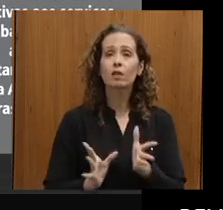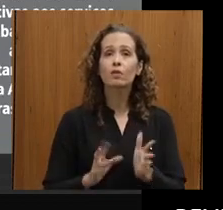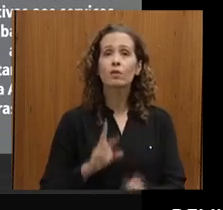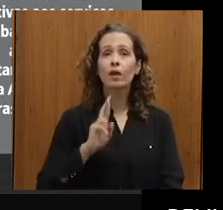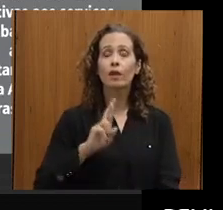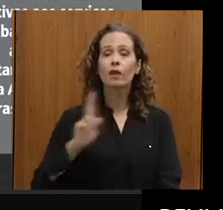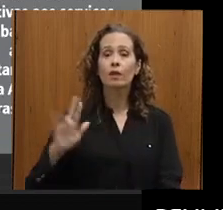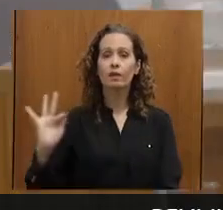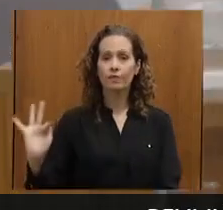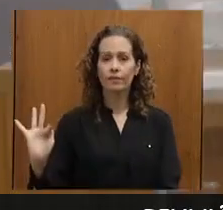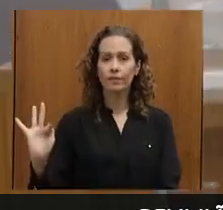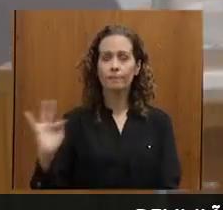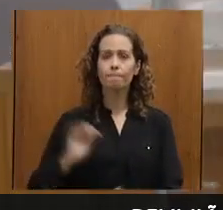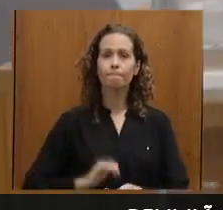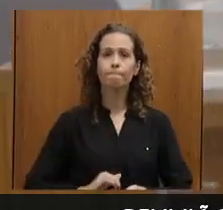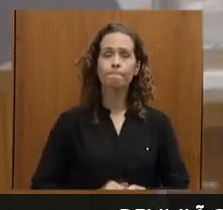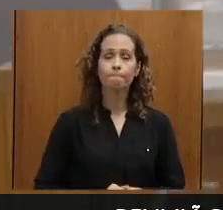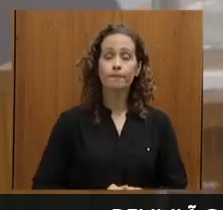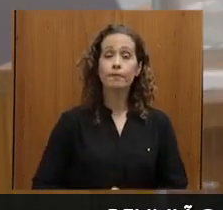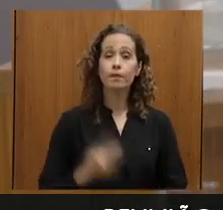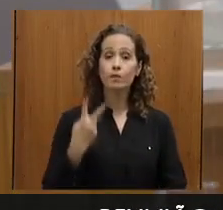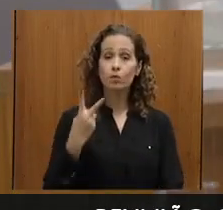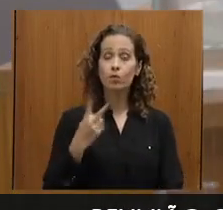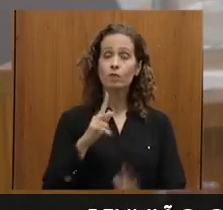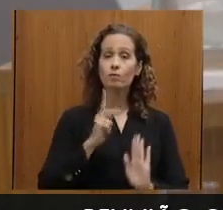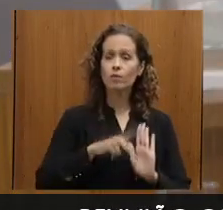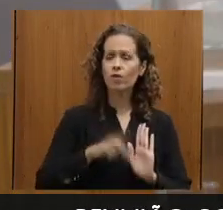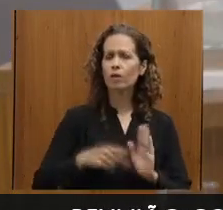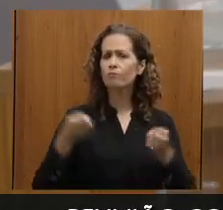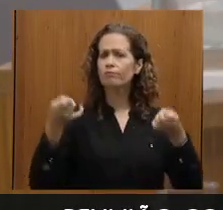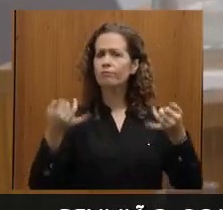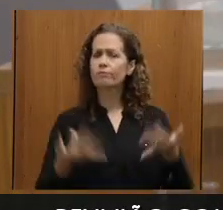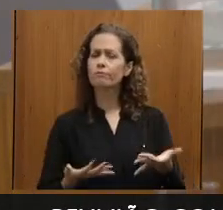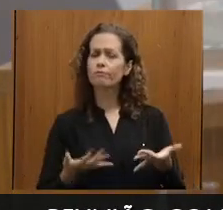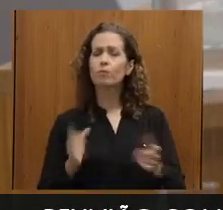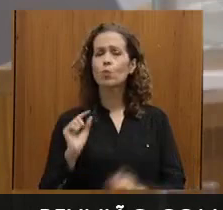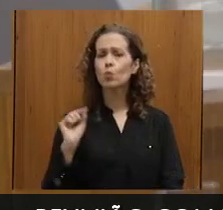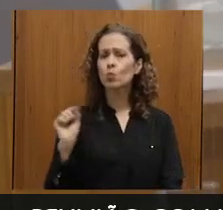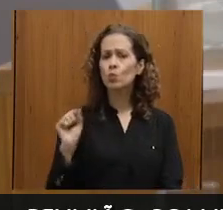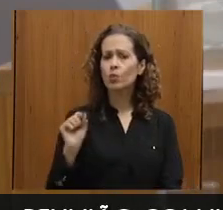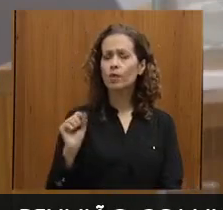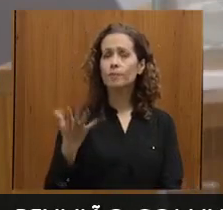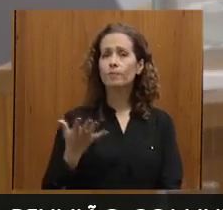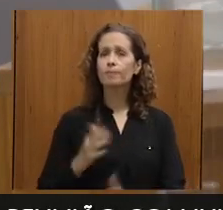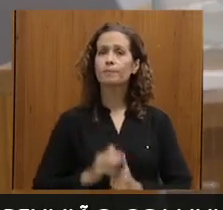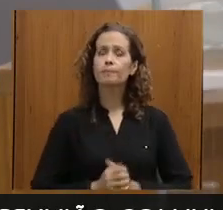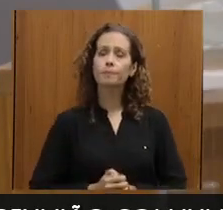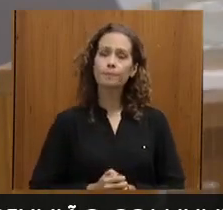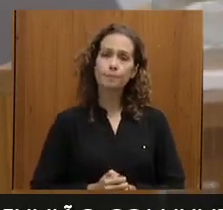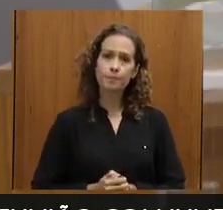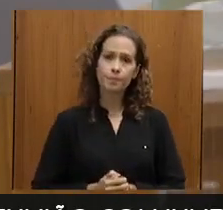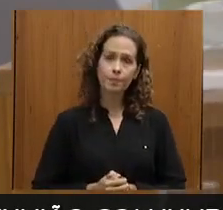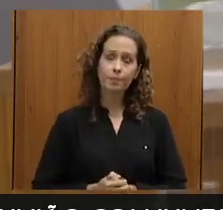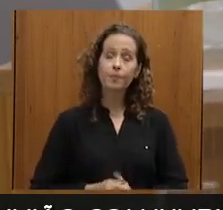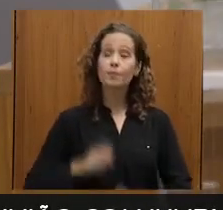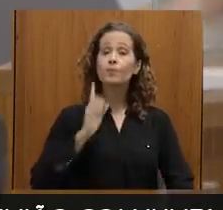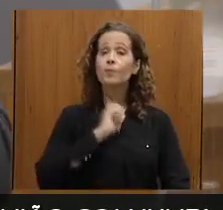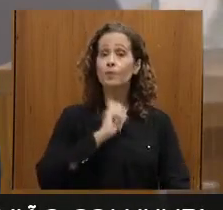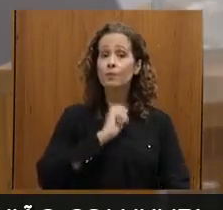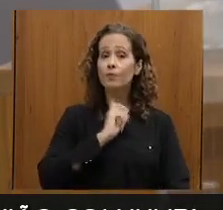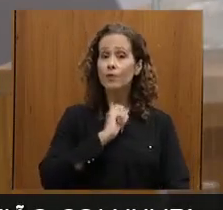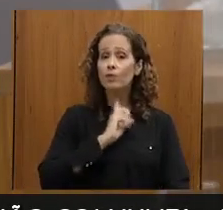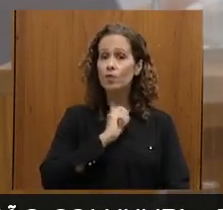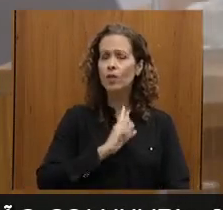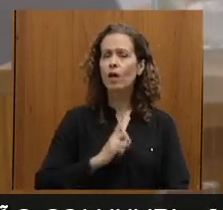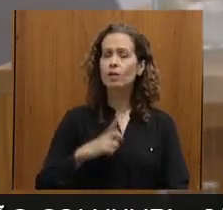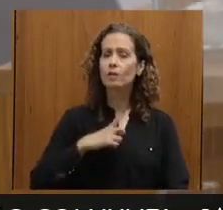fiscal. Sobre esses dois projetos, o que eu gostaria de salientar aqui é que Minas Gerais passa